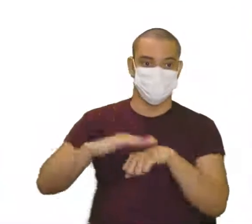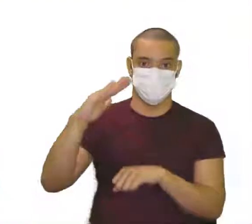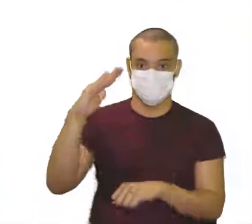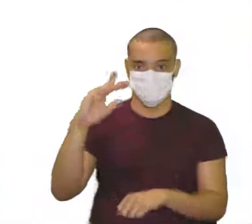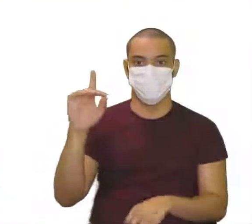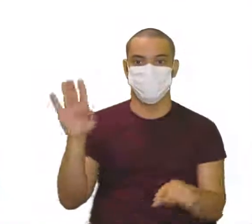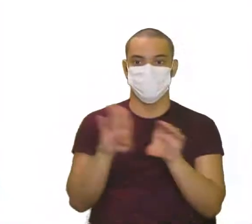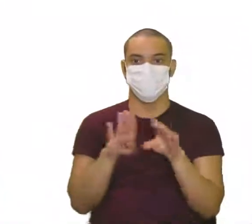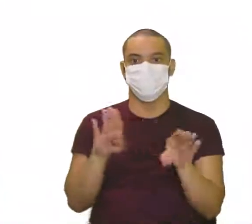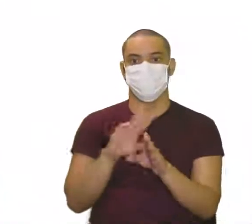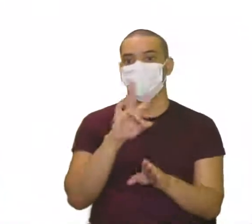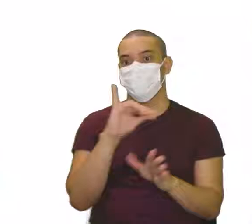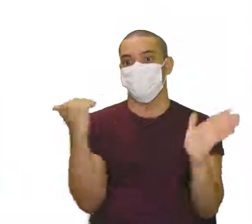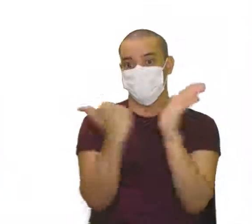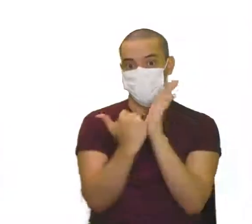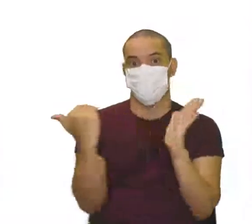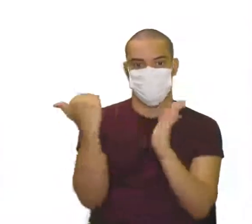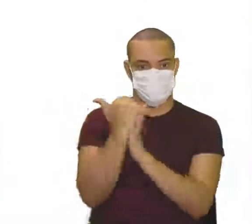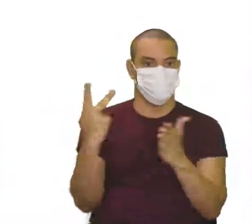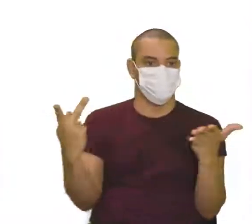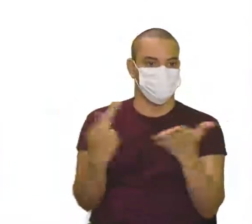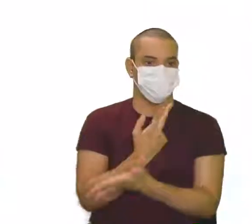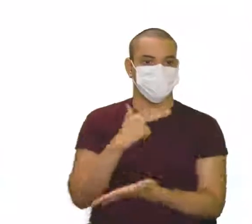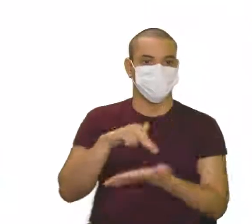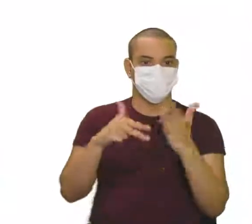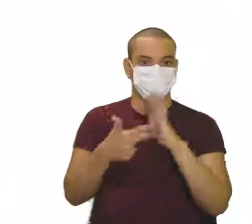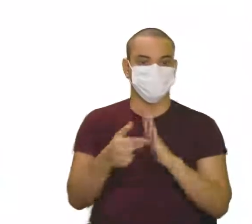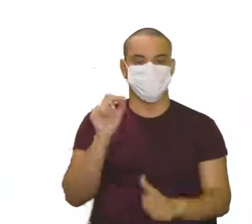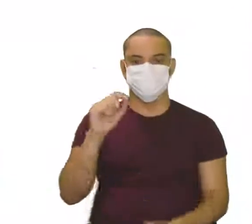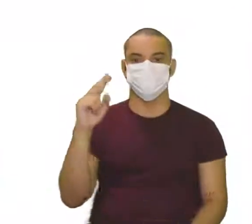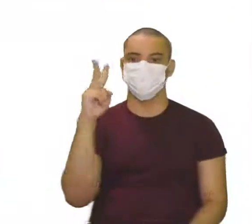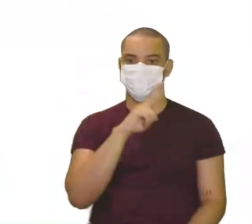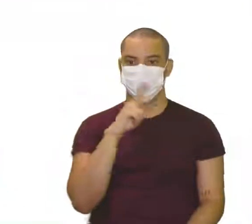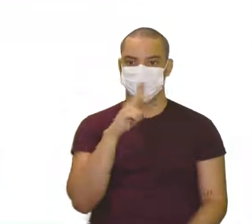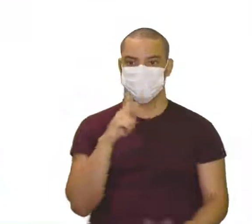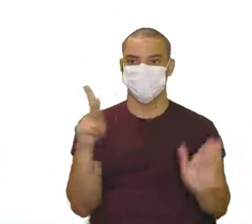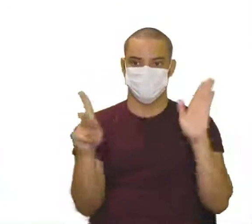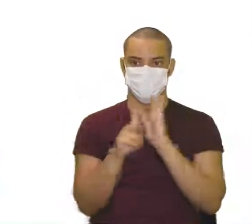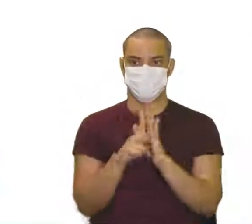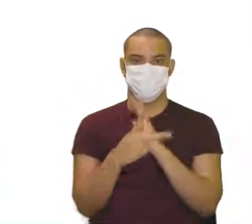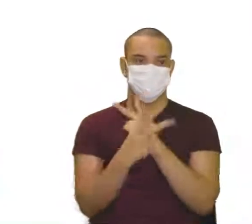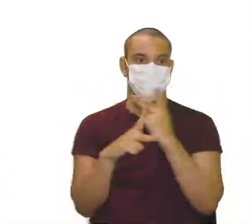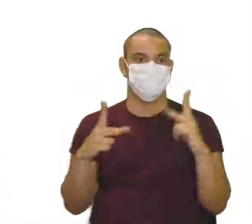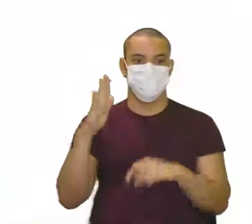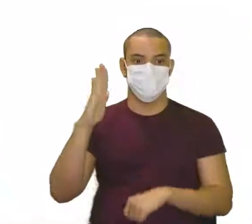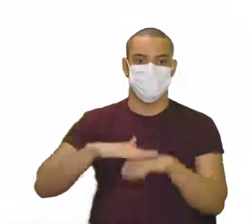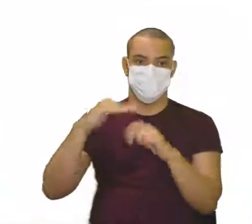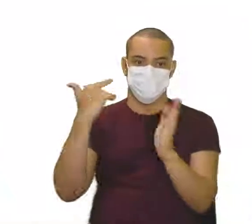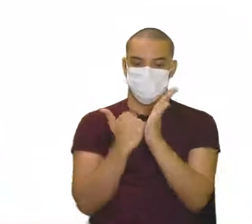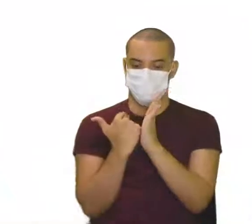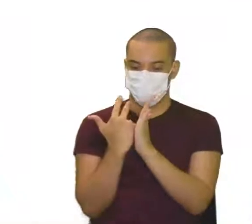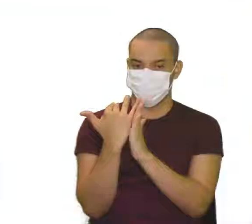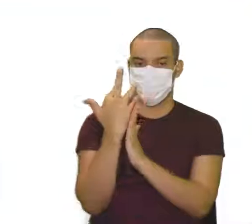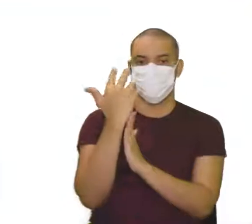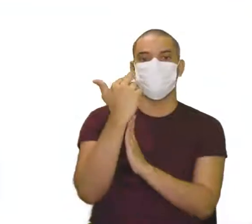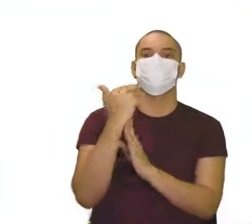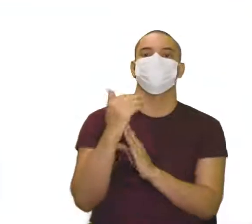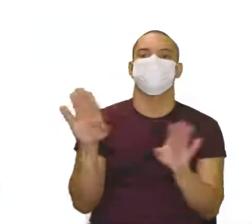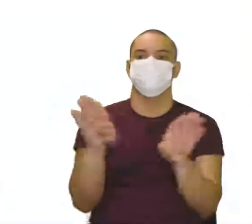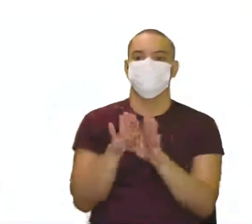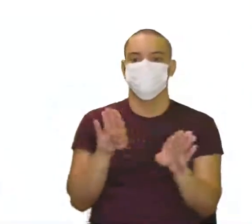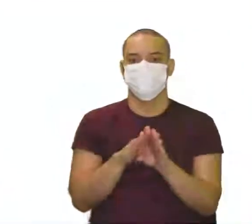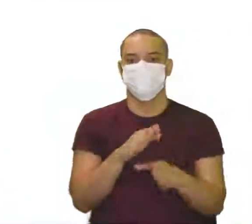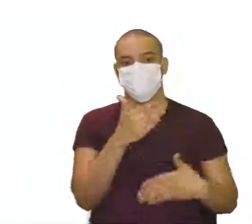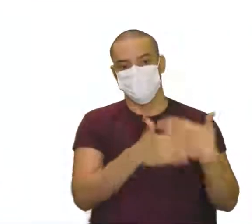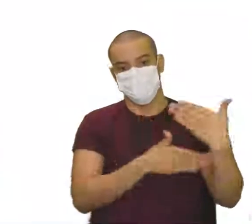o raio será maior. Então, isso significa dizer, se essa velocidade aqui, ela for crescendo, o raio dessa trajetória